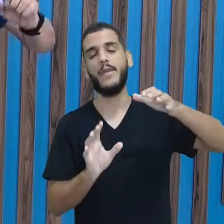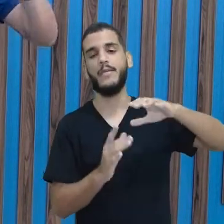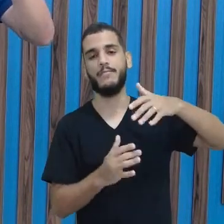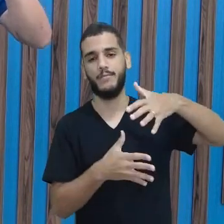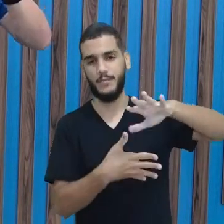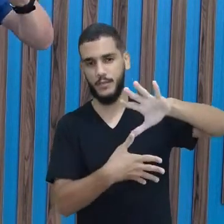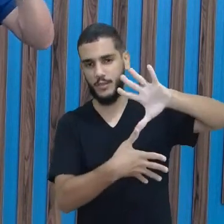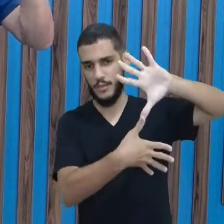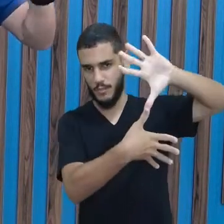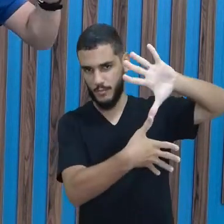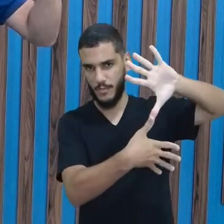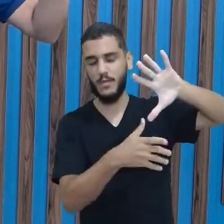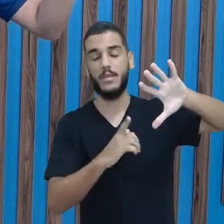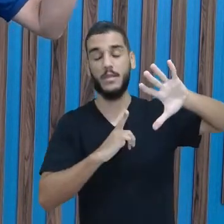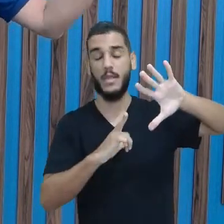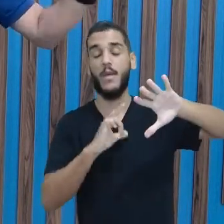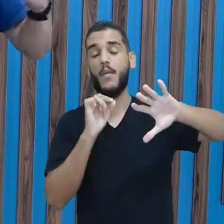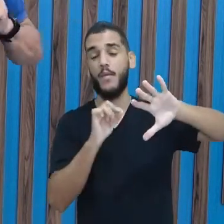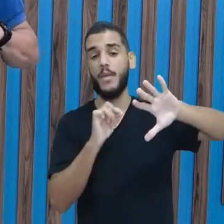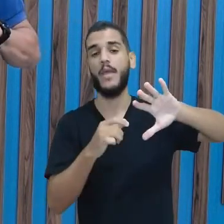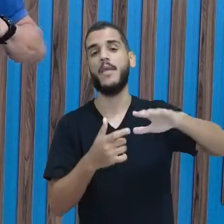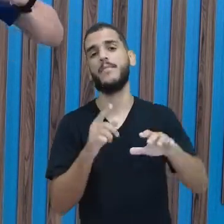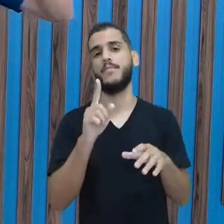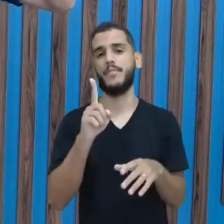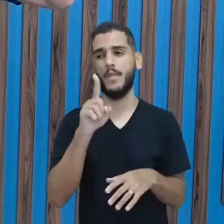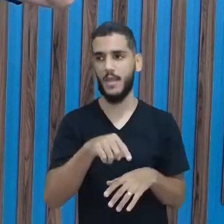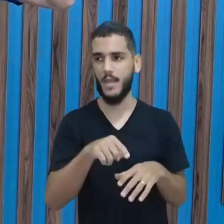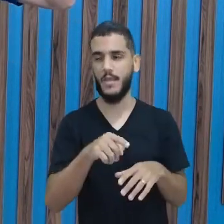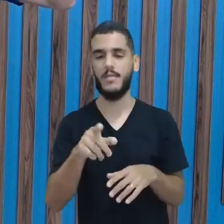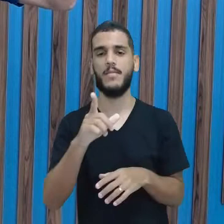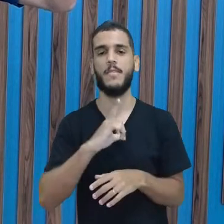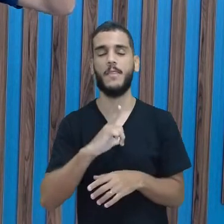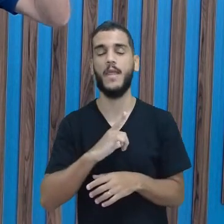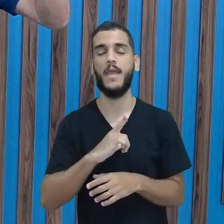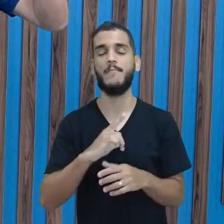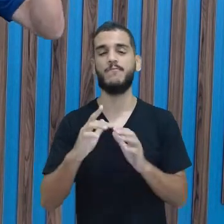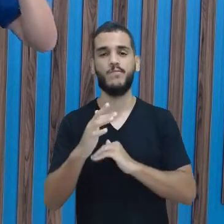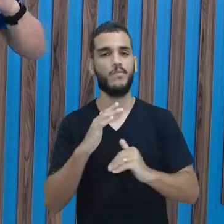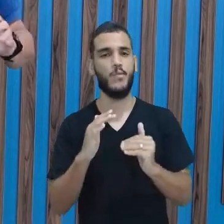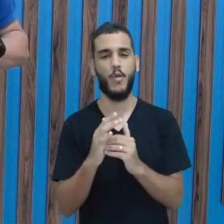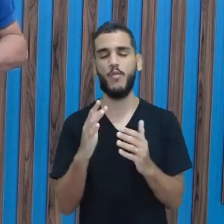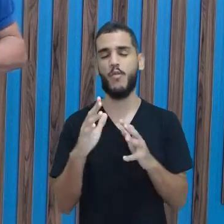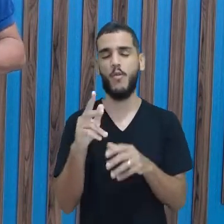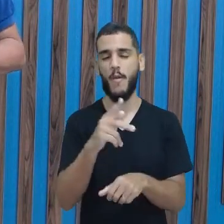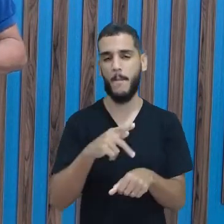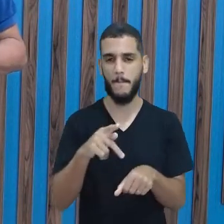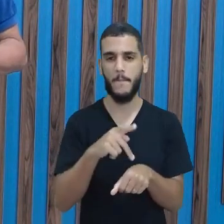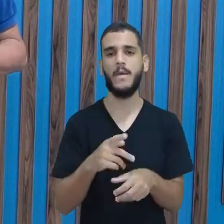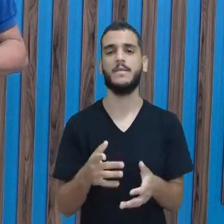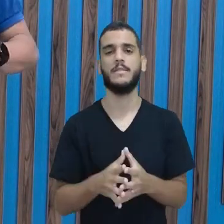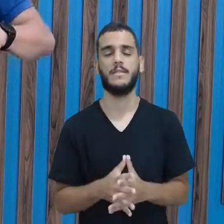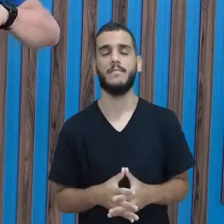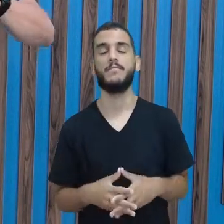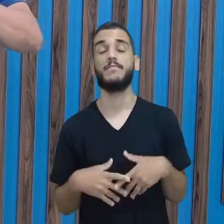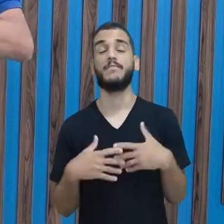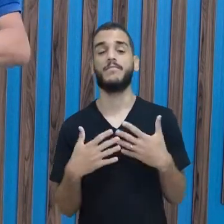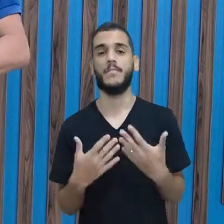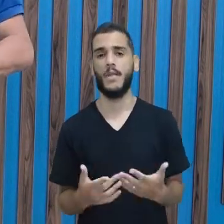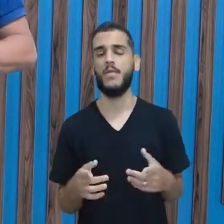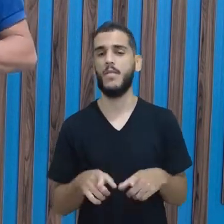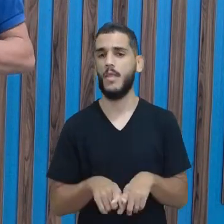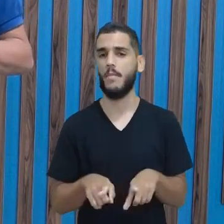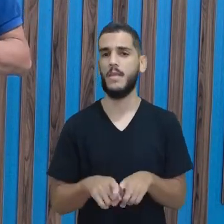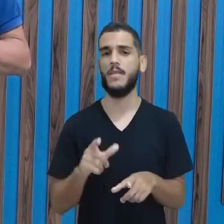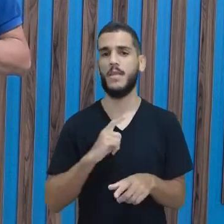que é o mercado comum norte-americano, que pega Estados Unidos, Canadá e o México. A gente tem também